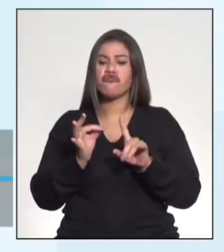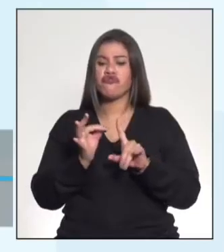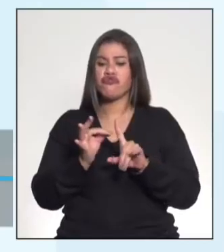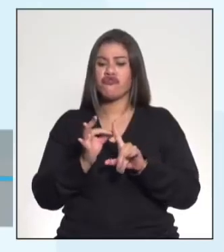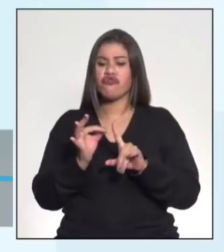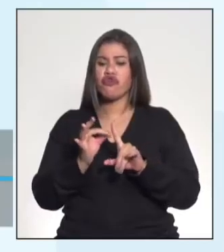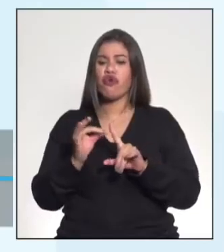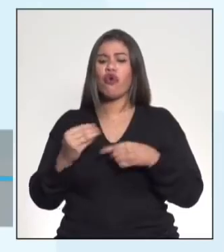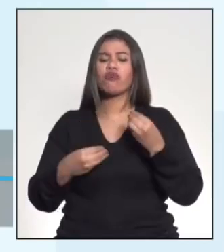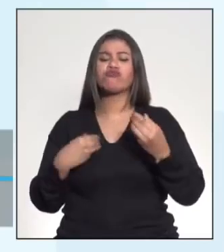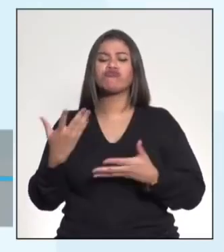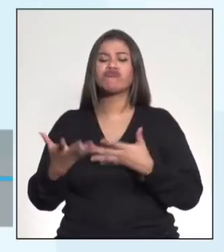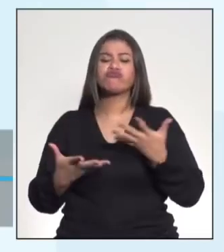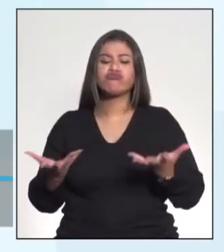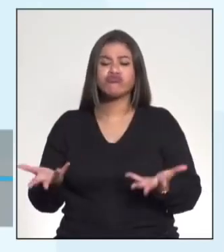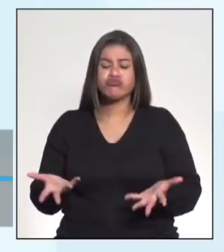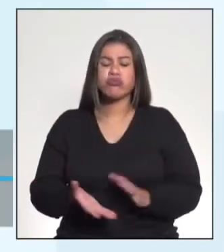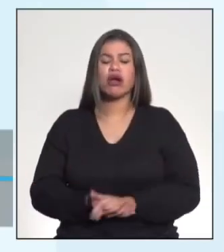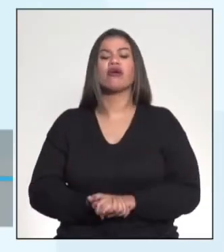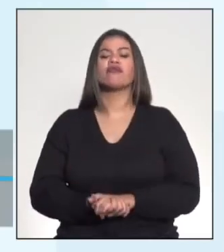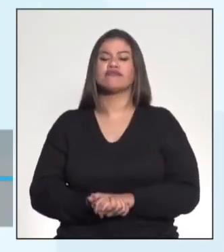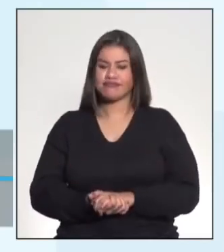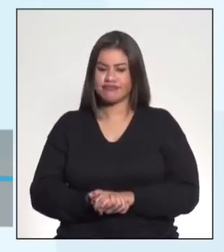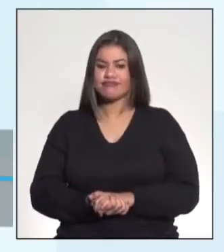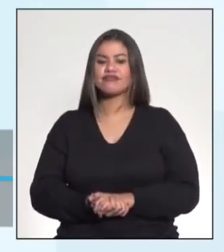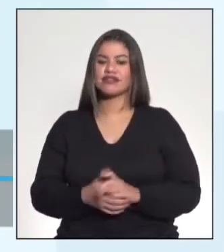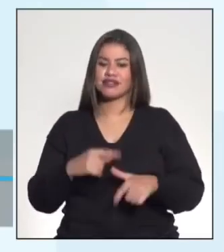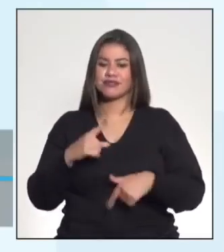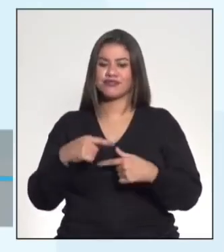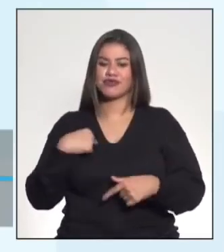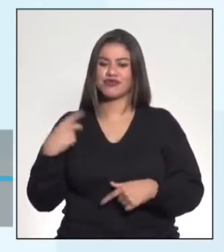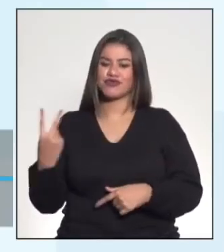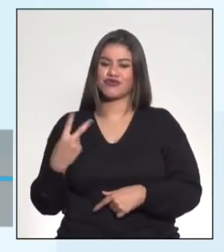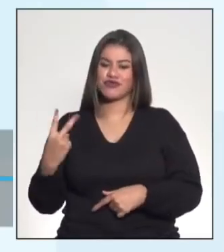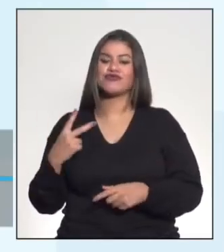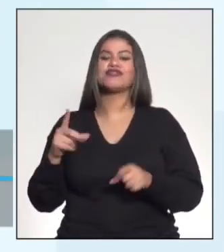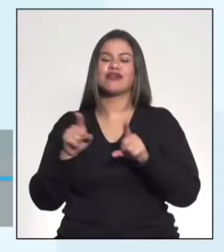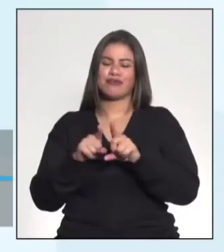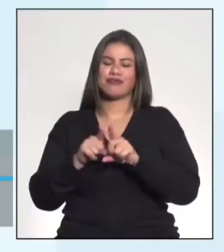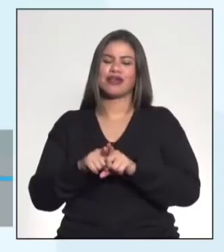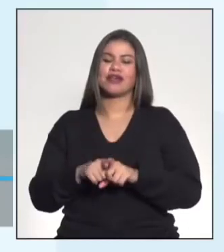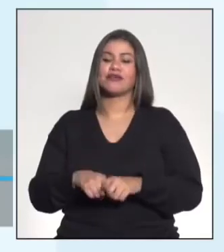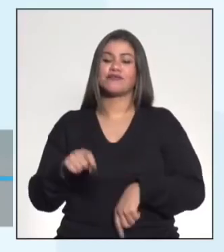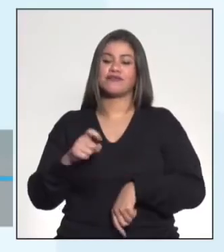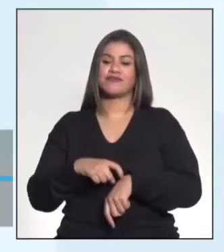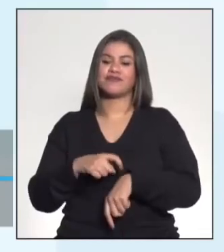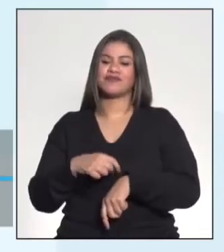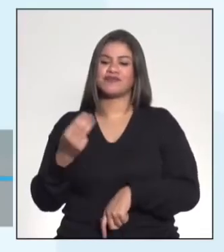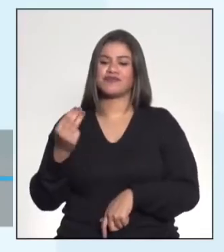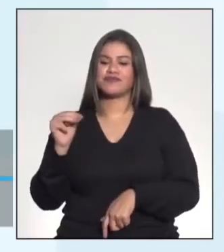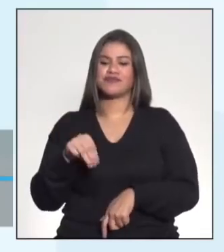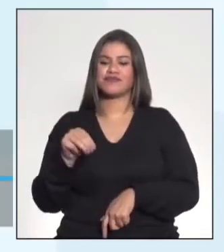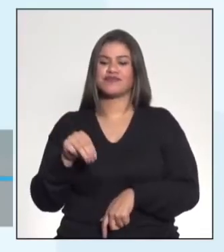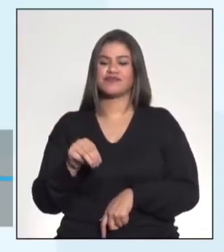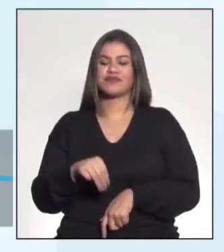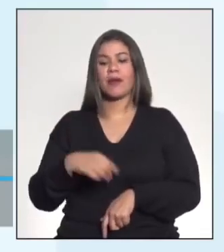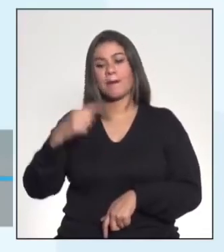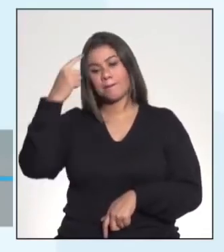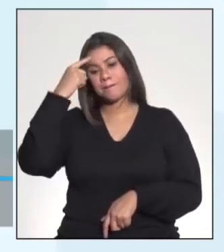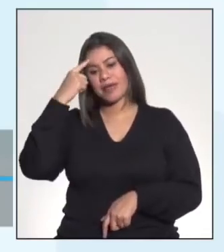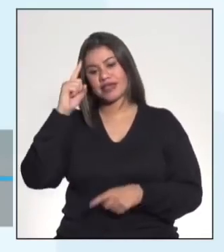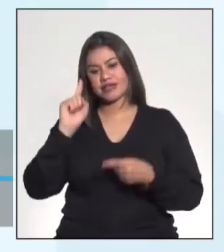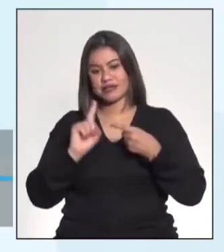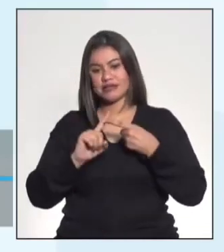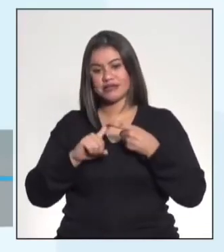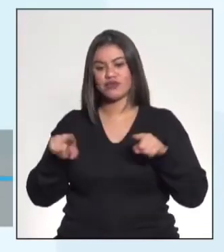falar das nossas músicas preferidas e como que a gente representa. Eu vou deixar para vocês 3 minutos. Primeira coisa, pensa na